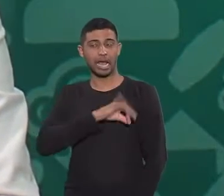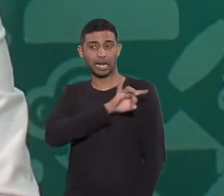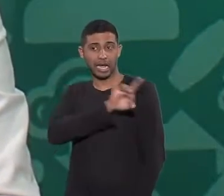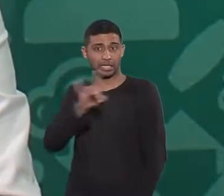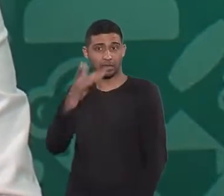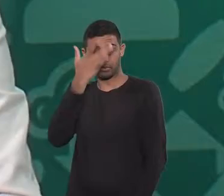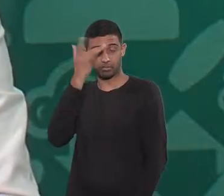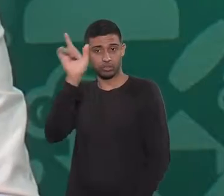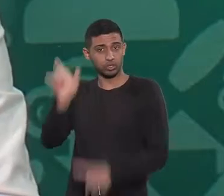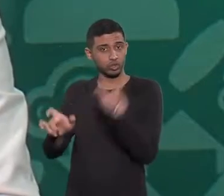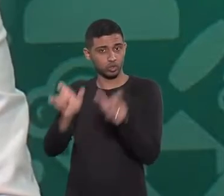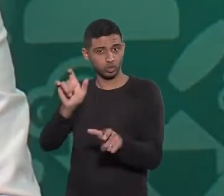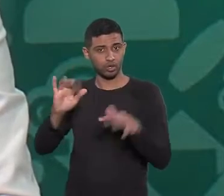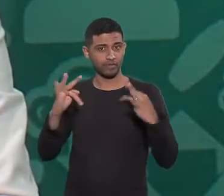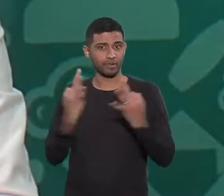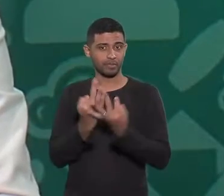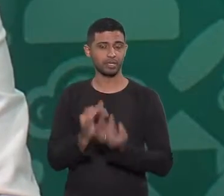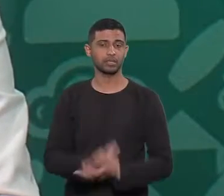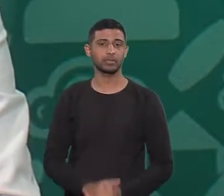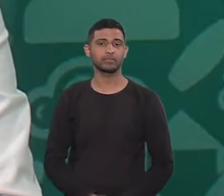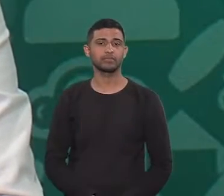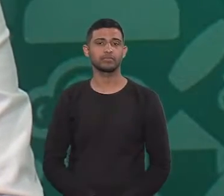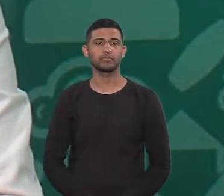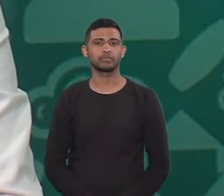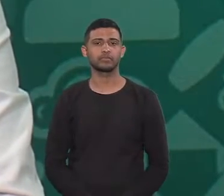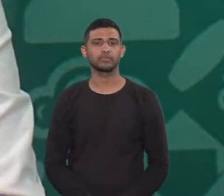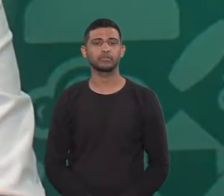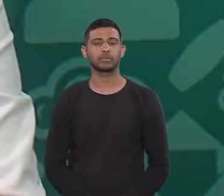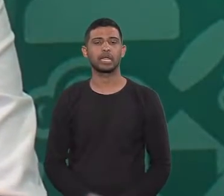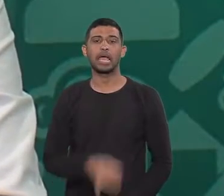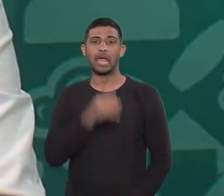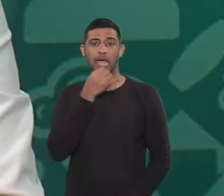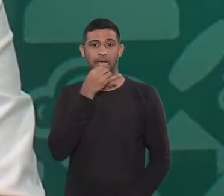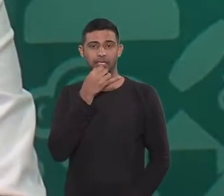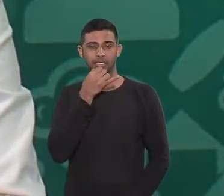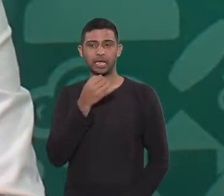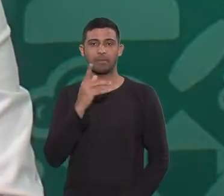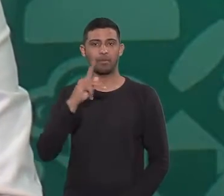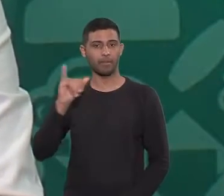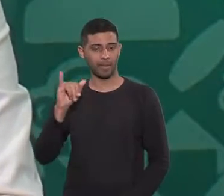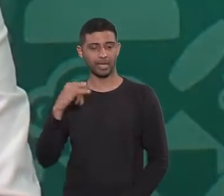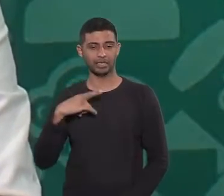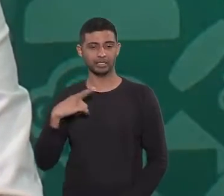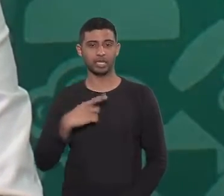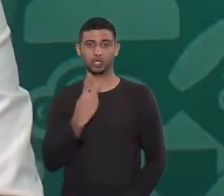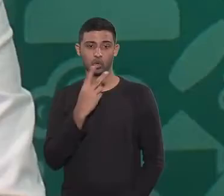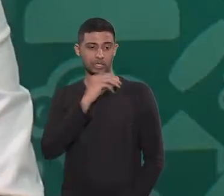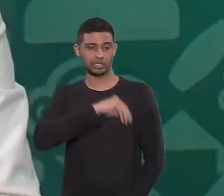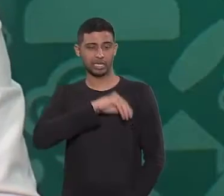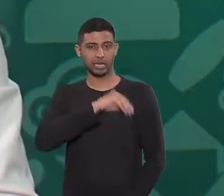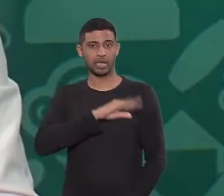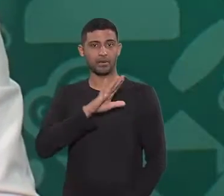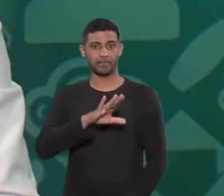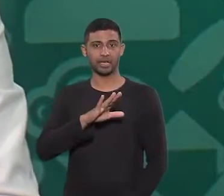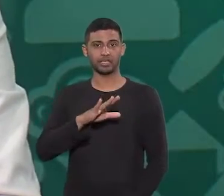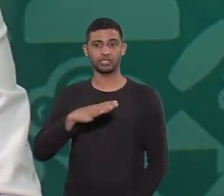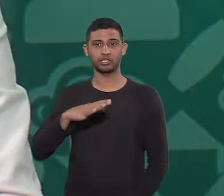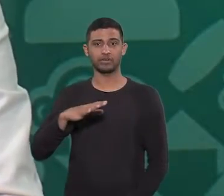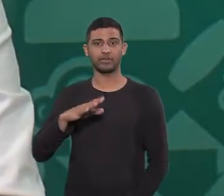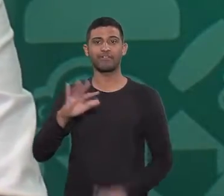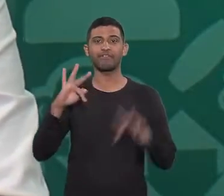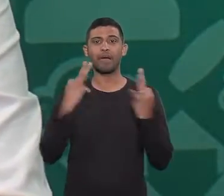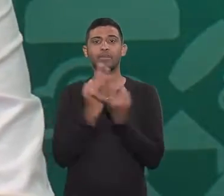salário por pessoa da família. Então, per capita. Por membro da família. Então, vamos supor, no cenário onde o pai receba 2